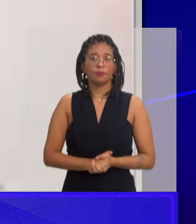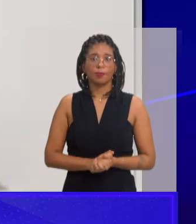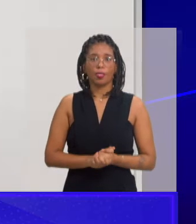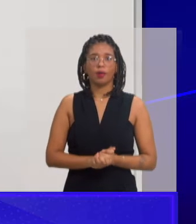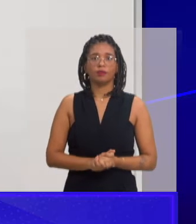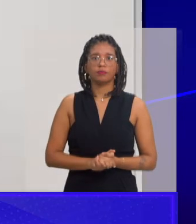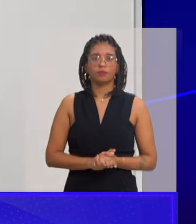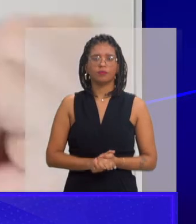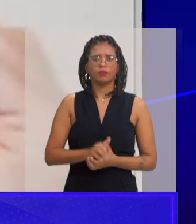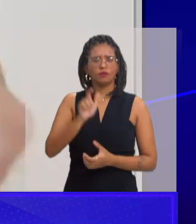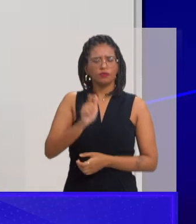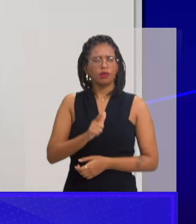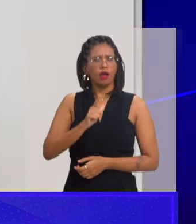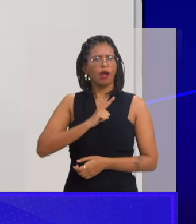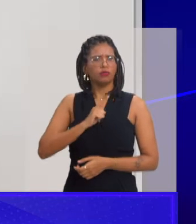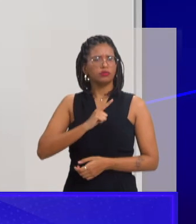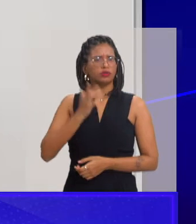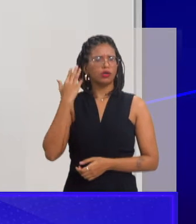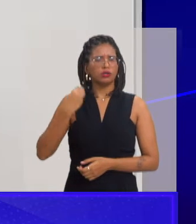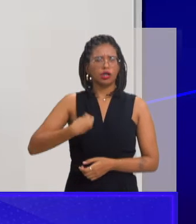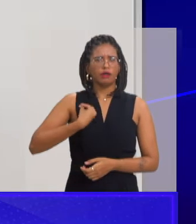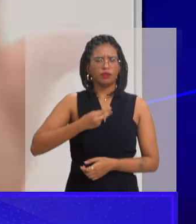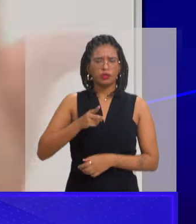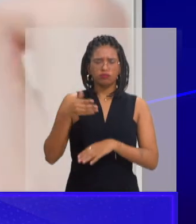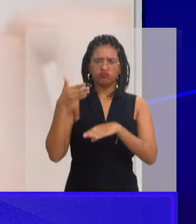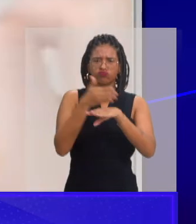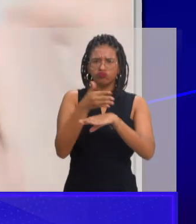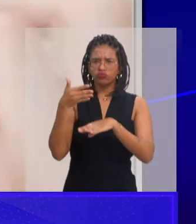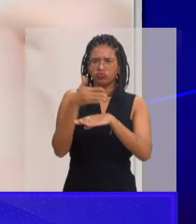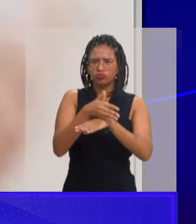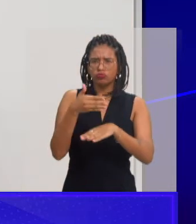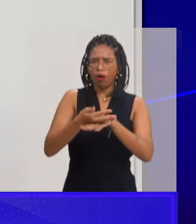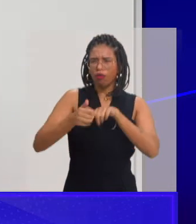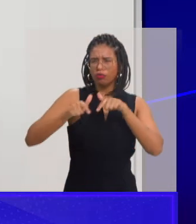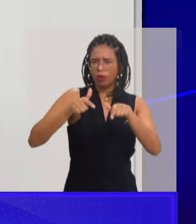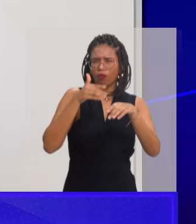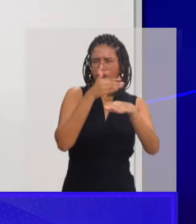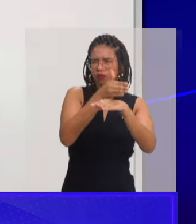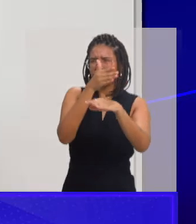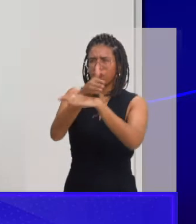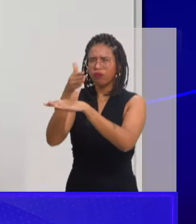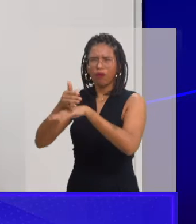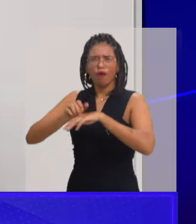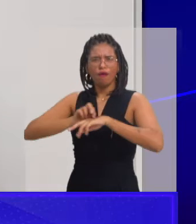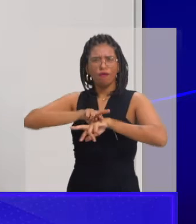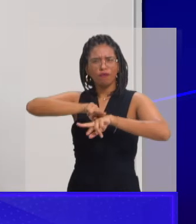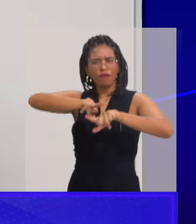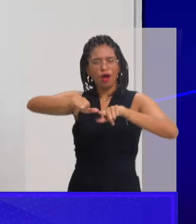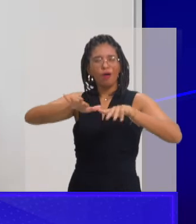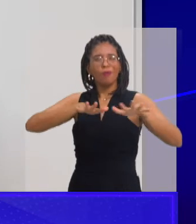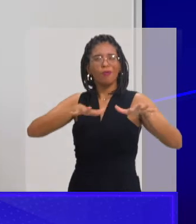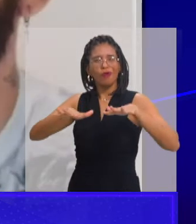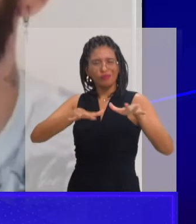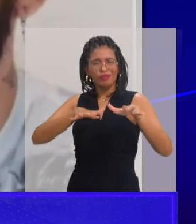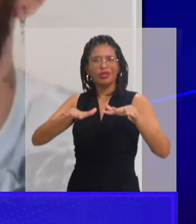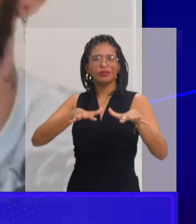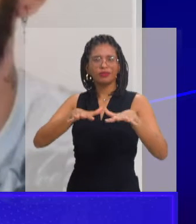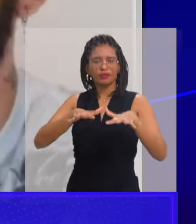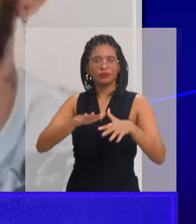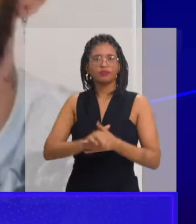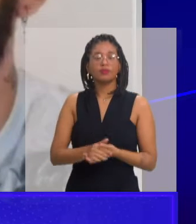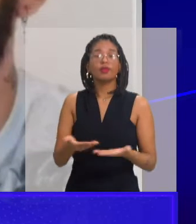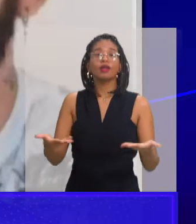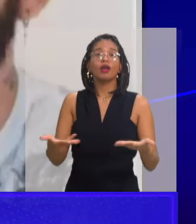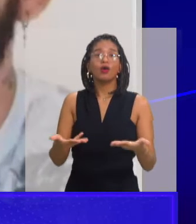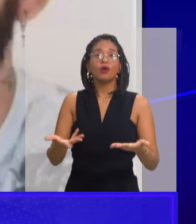não sabiam lidar com eles, né? Então eu tentei acolher a própria limitação deles, que era de não conhecer.